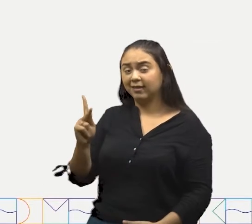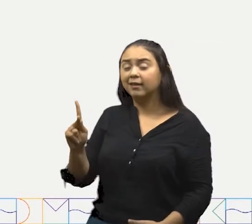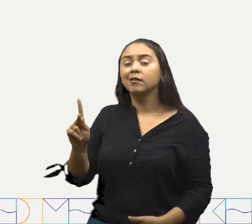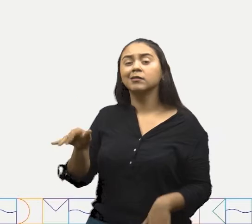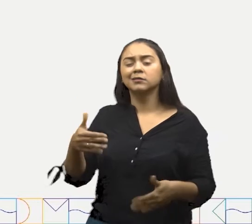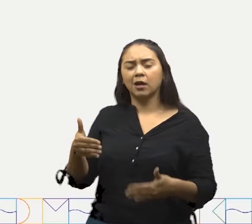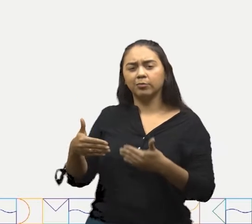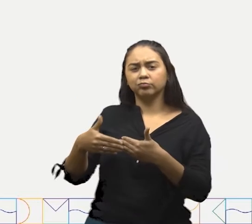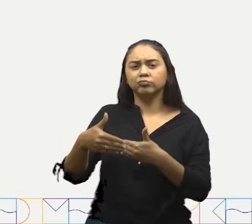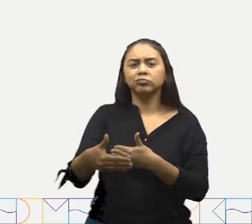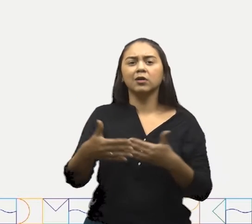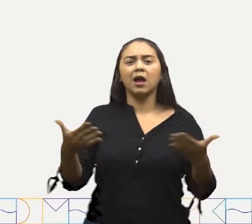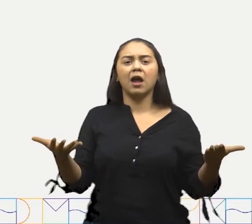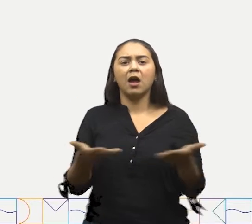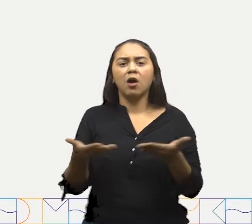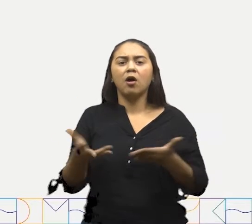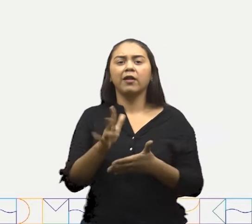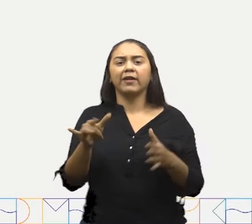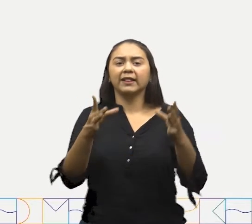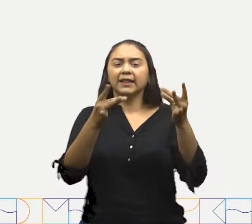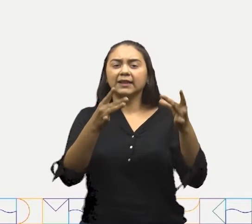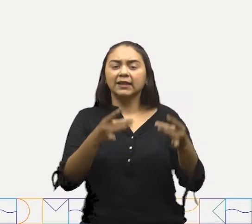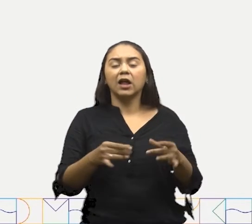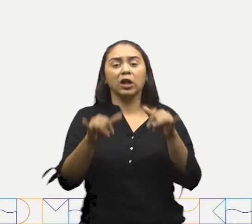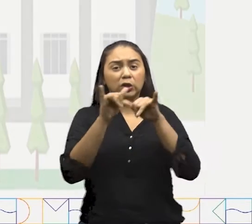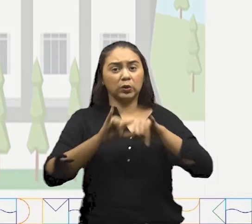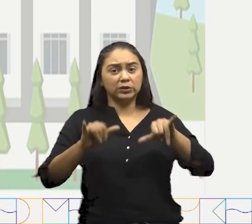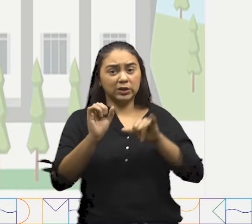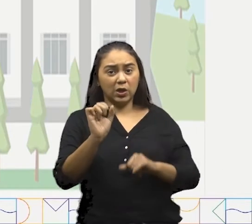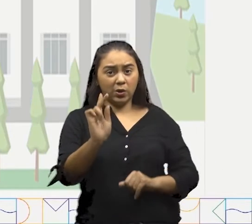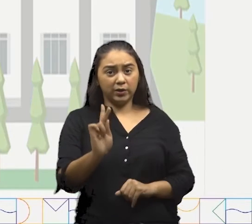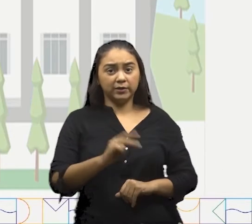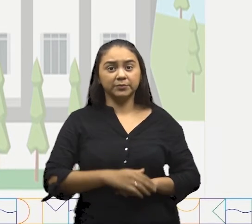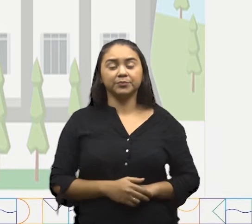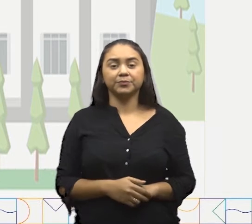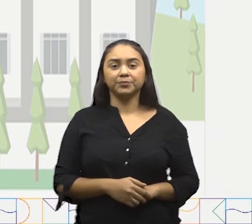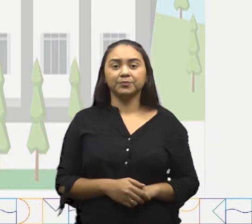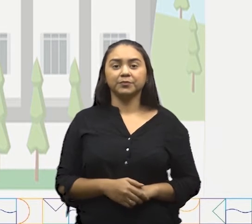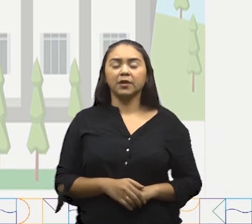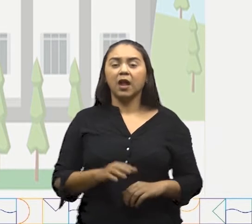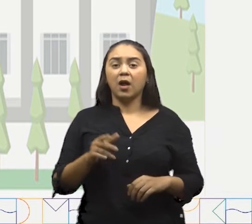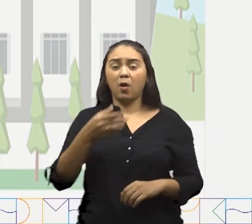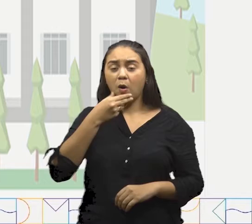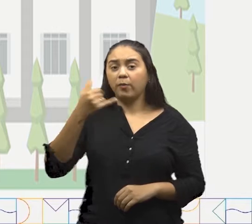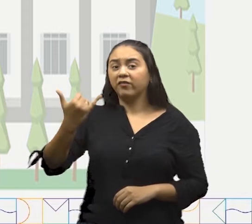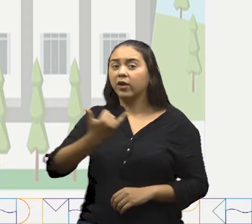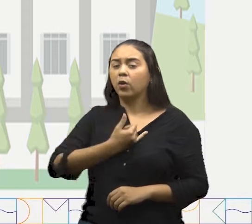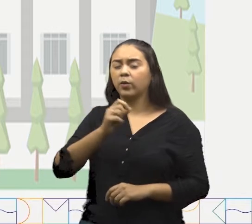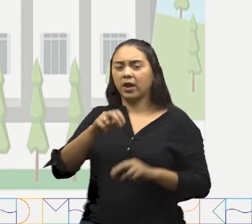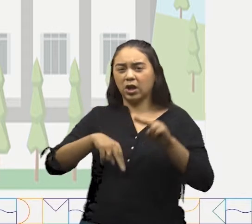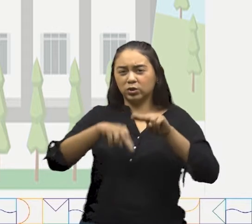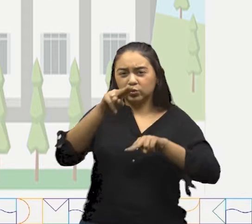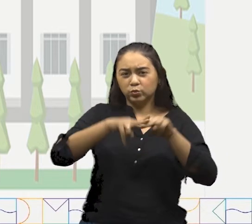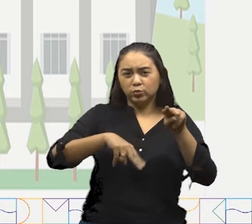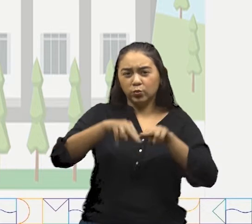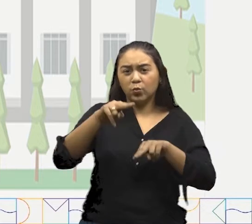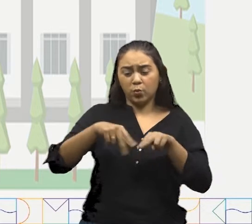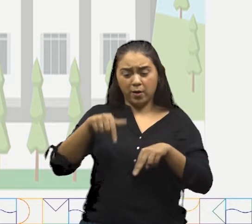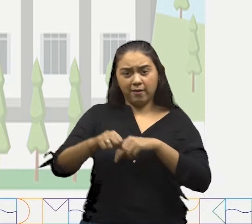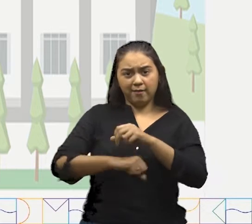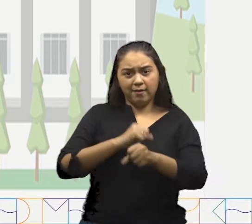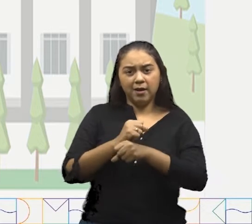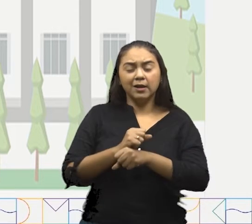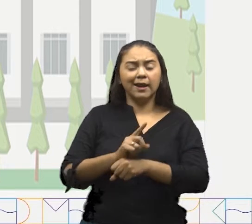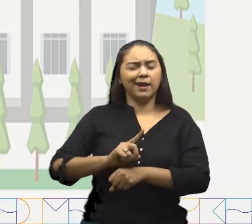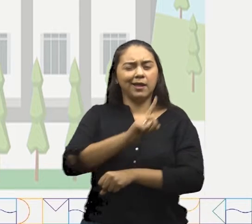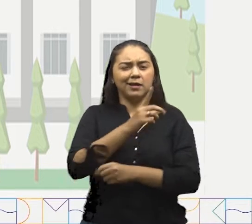a partir disso, construiremos uma notícia, ok? O Célio me contou que em junho desse ano, lá na escola